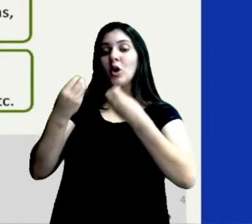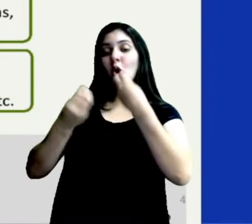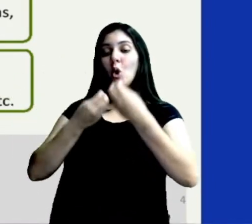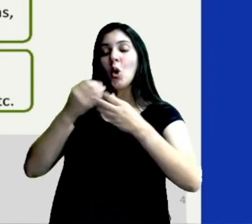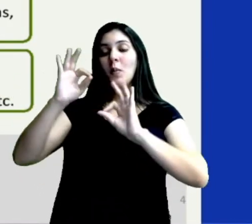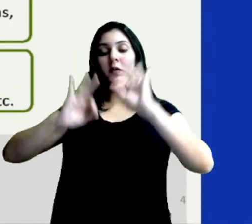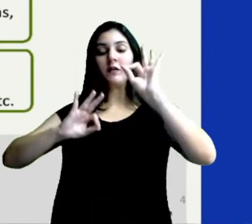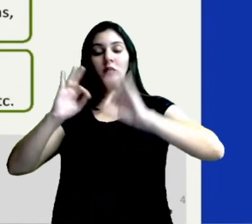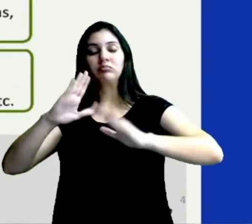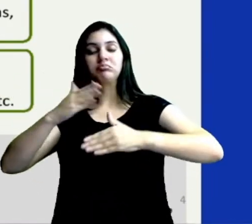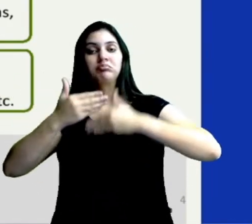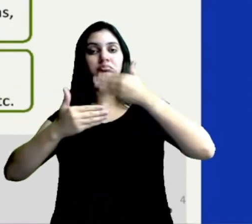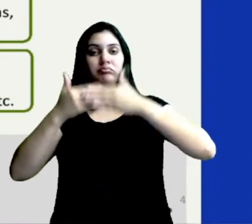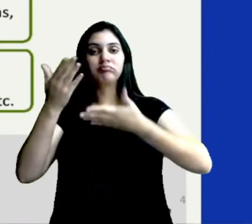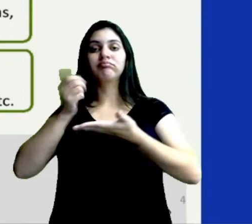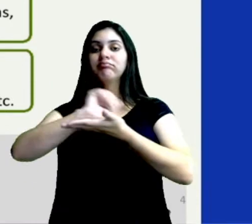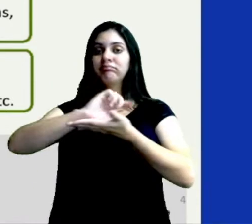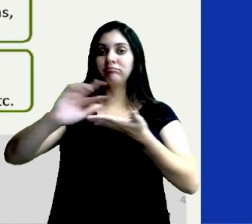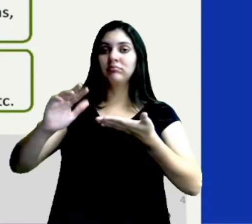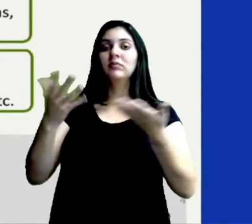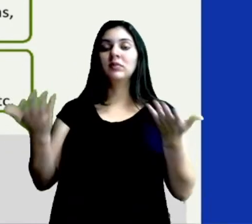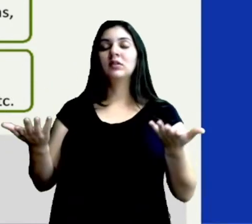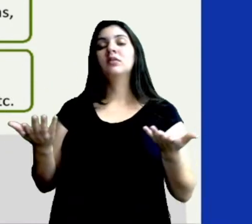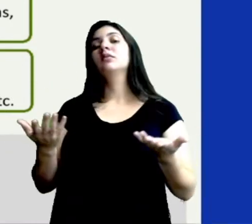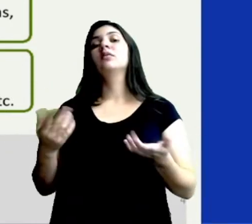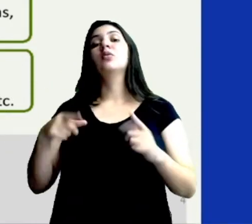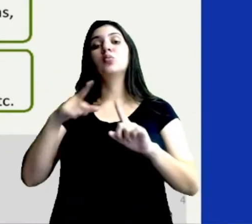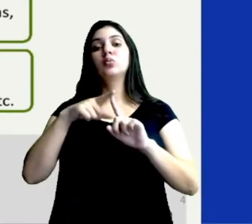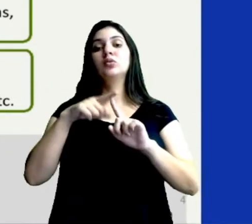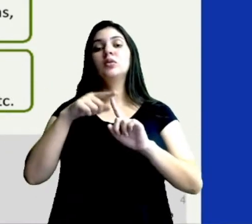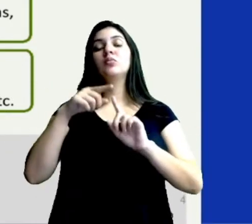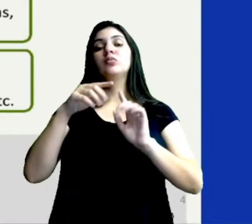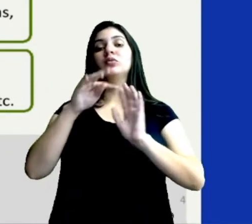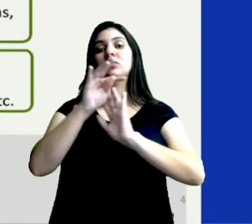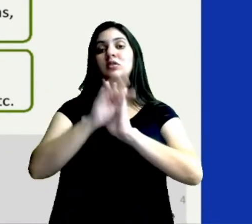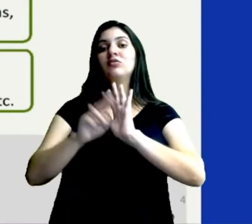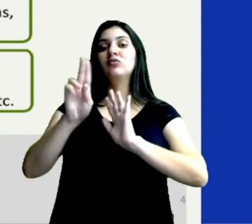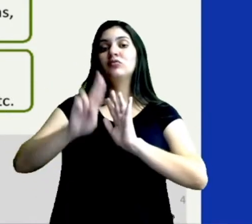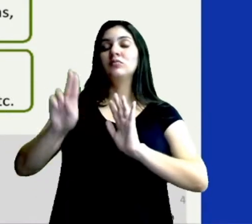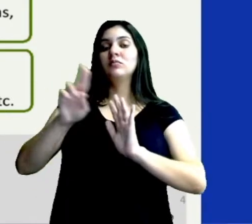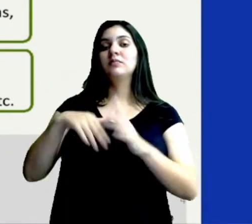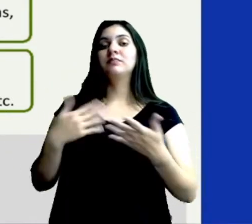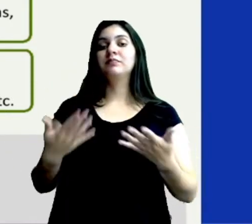eu vou montar, etc. Nesses casos é o tipo textual